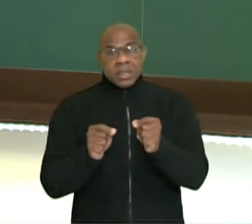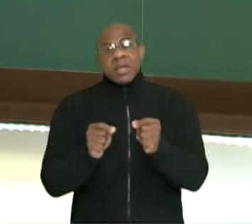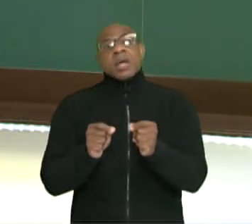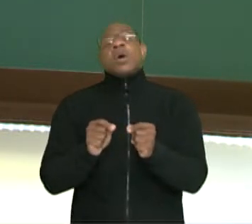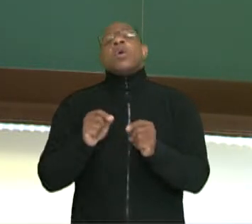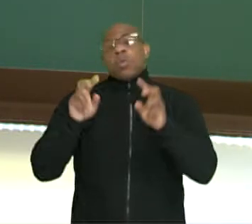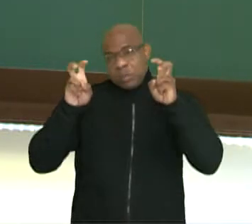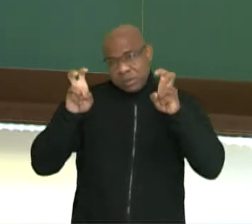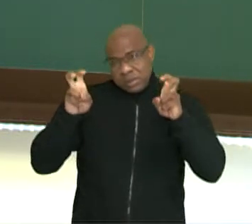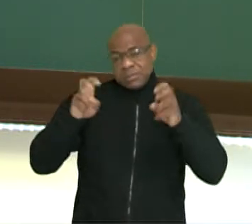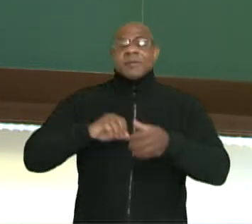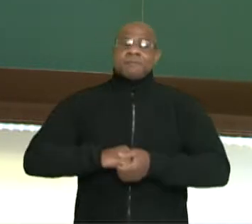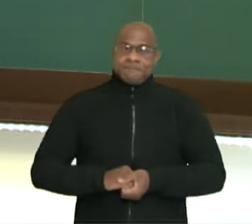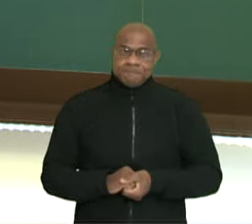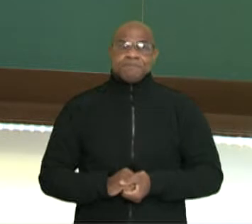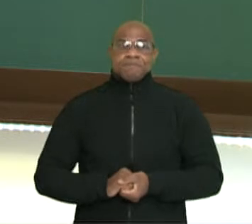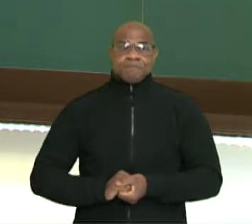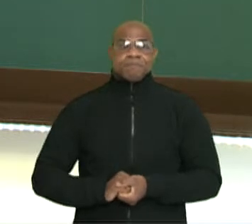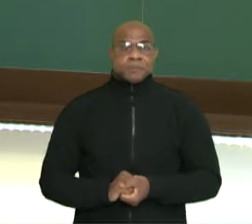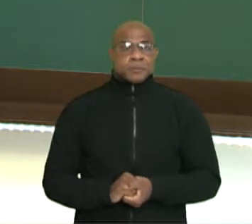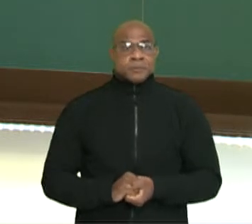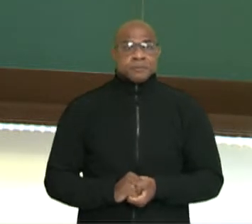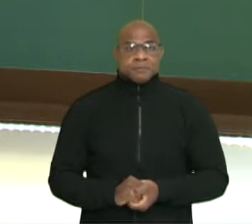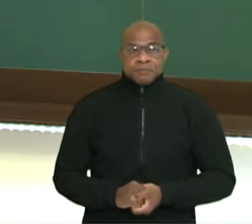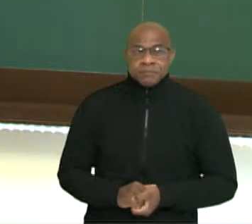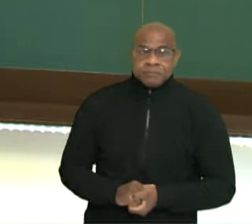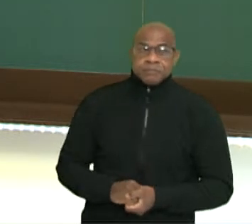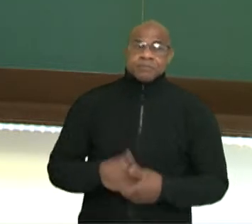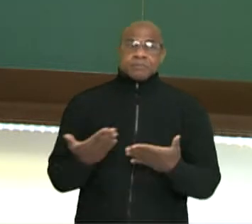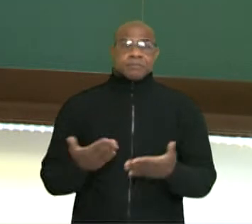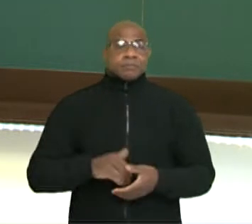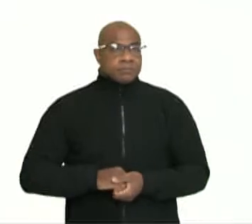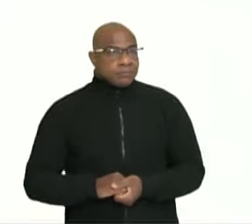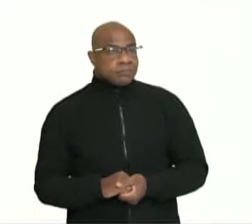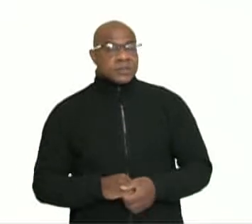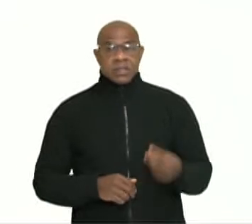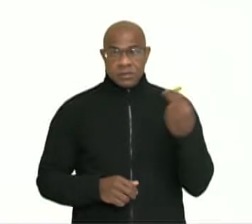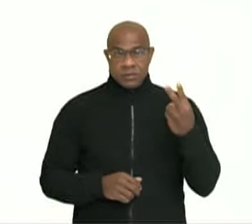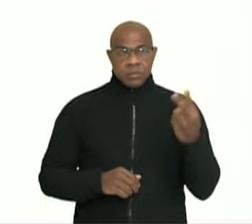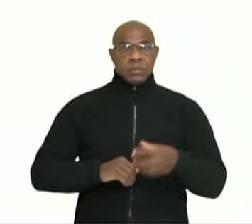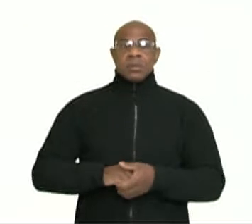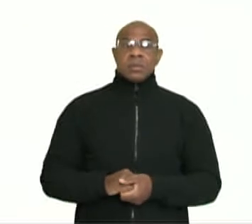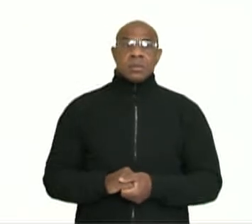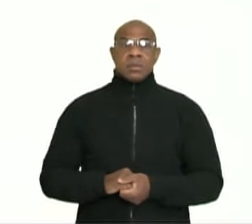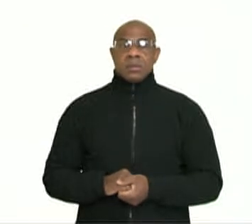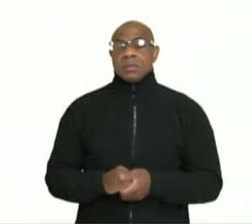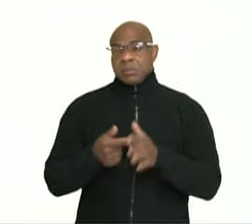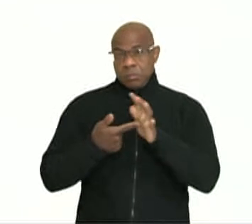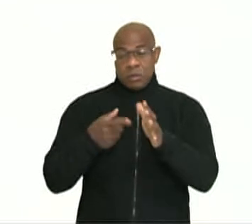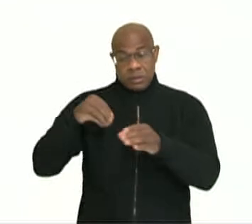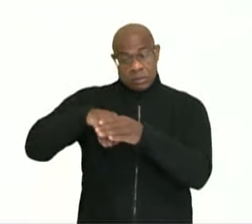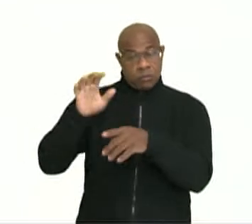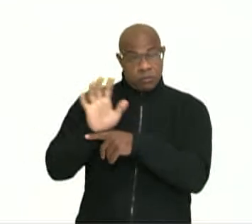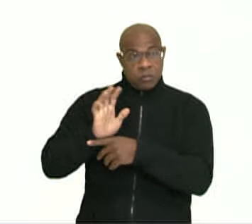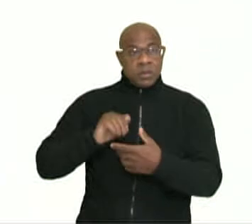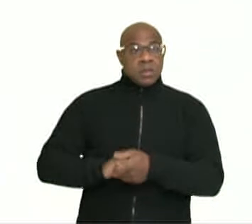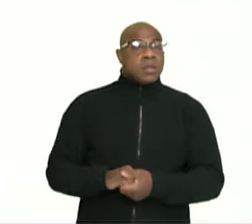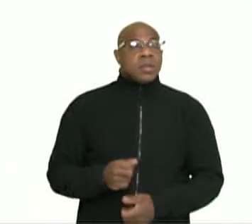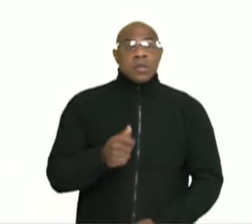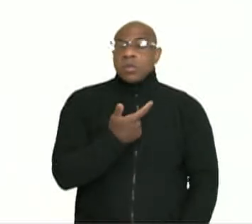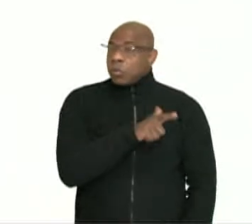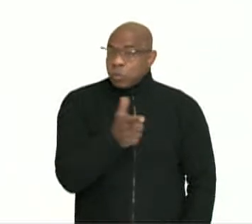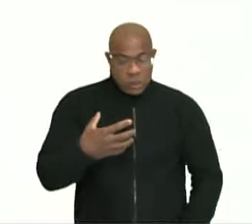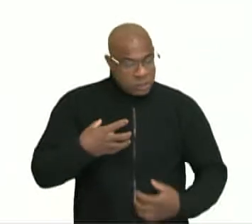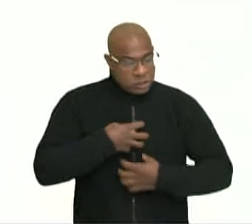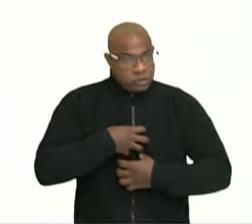disso. Interessante, né? Olha um segundo ponto aqui, ó, que retrata no filme. Não existe